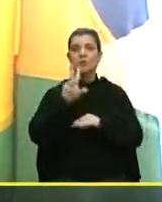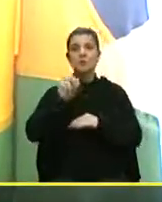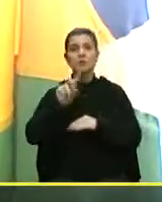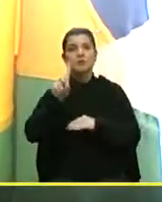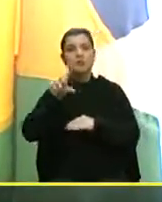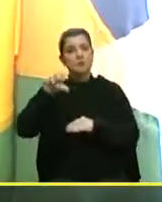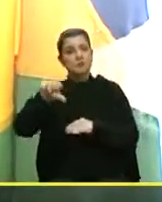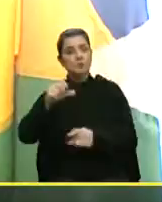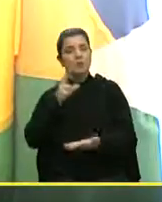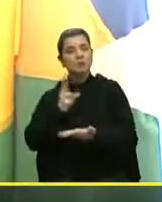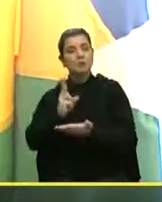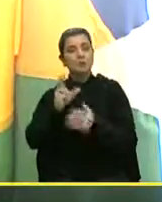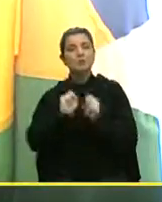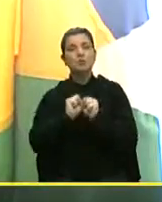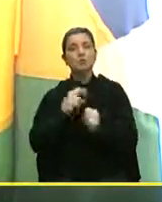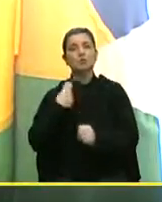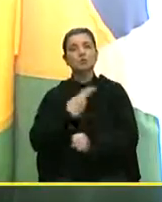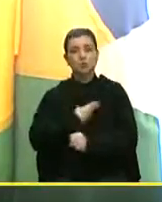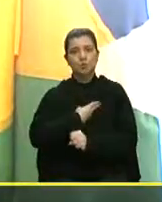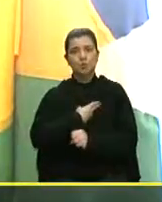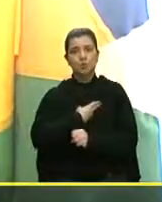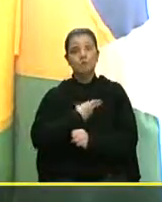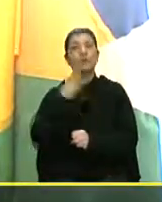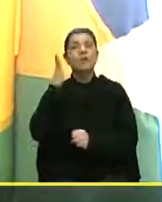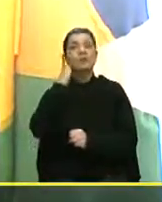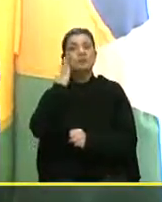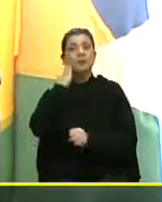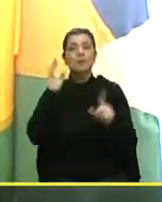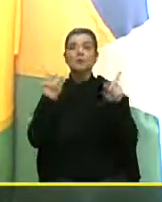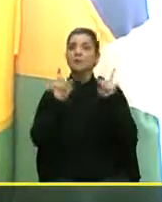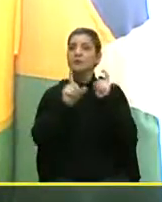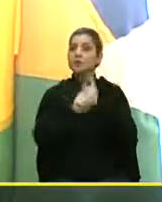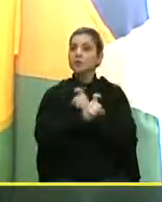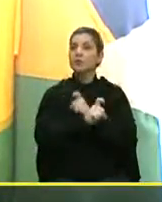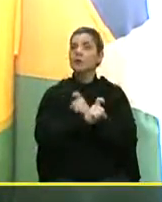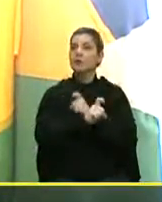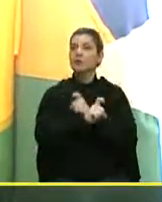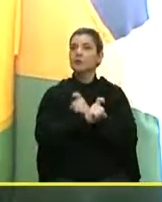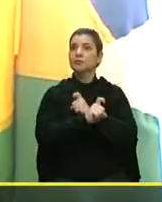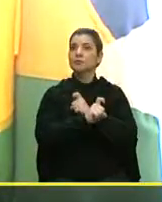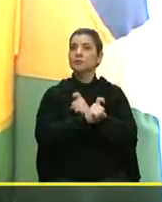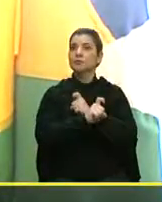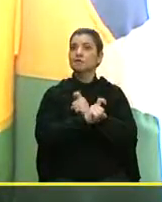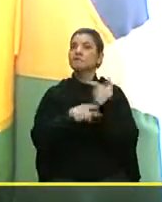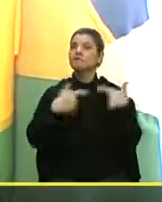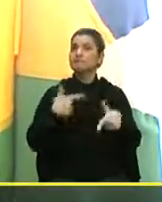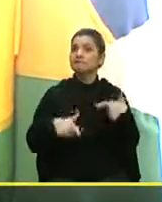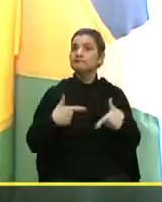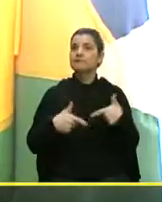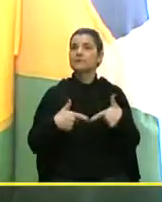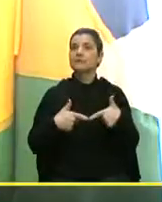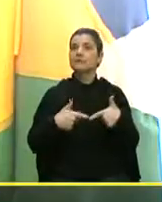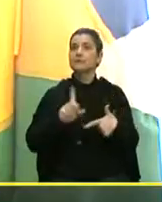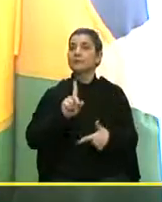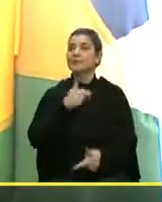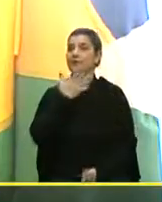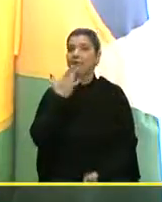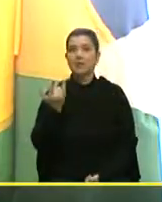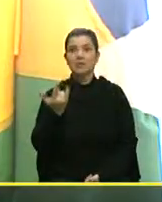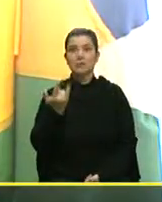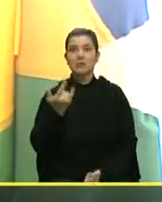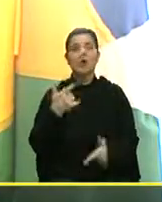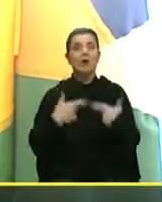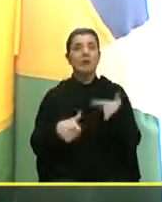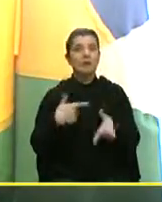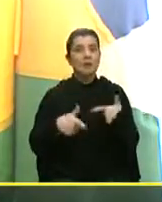2019 sempre esteve conosco sabemos da dificuldade que é esse trabalho não é fácil